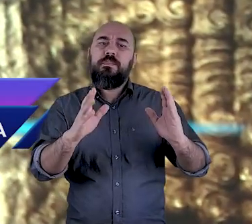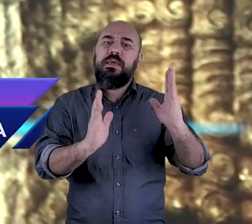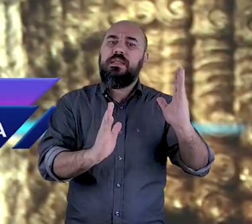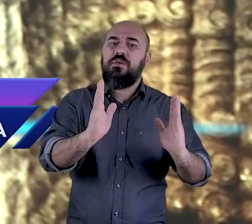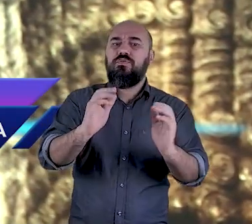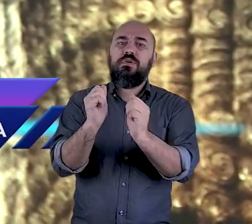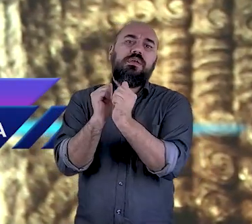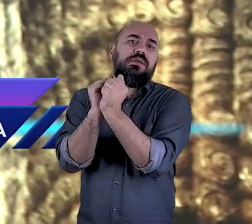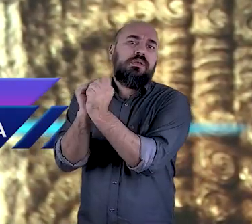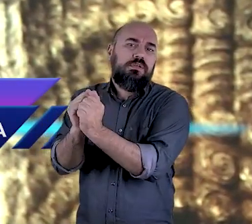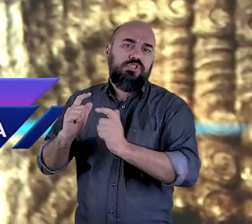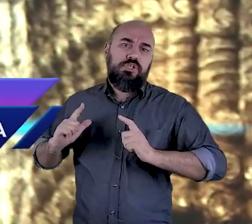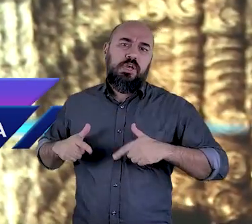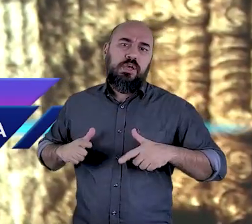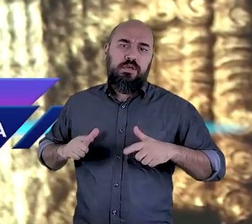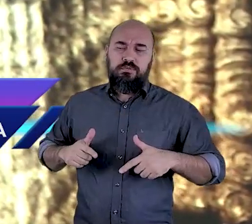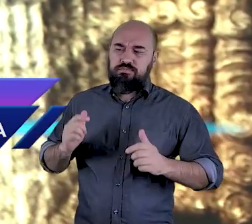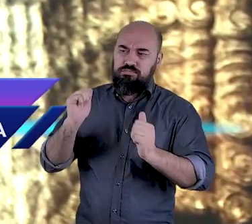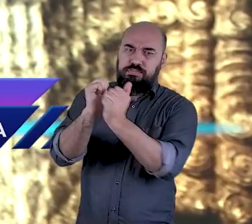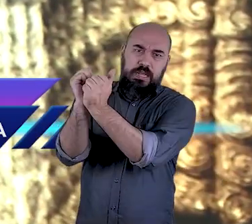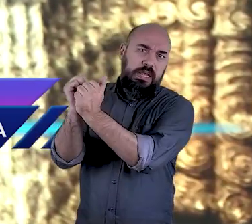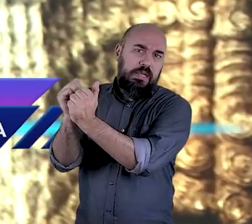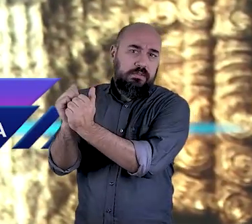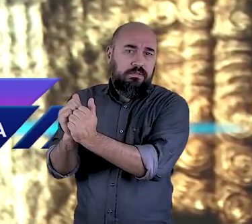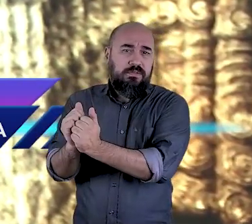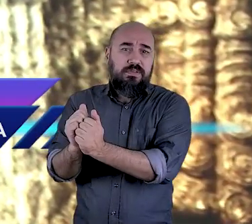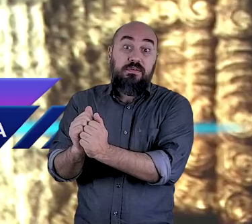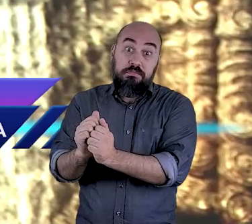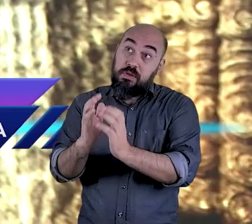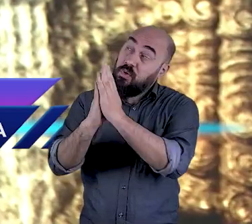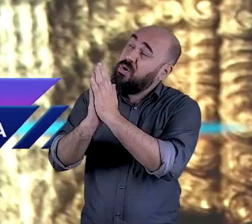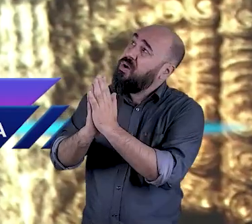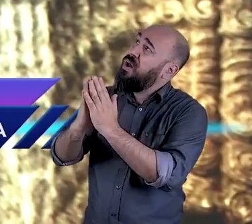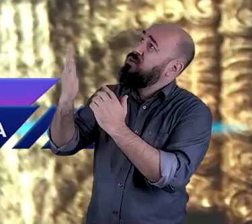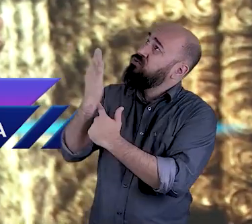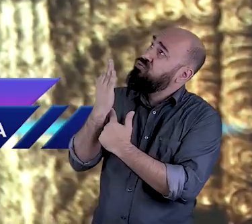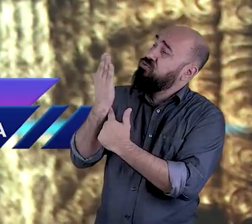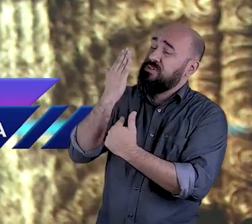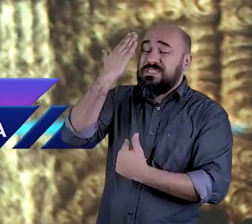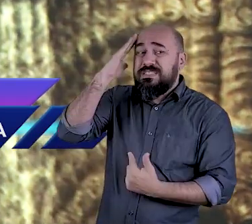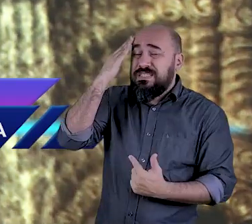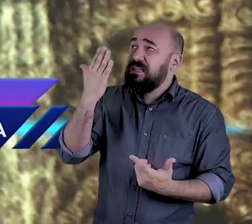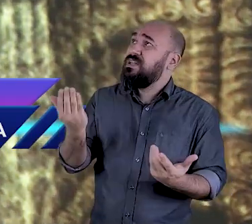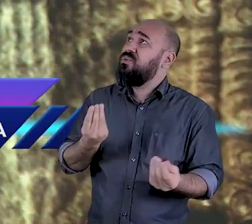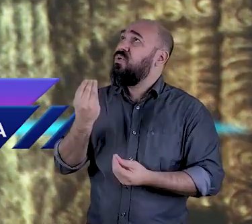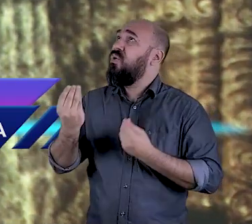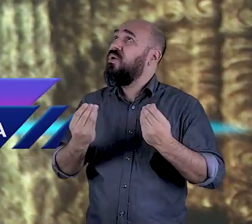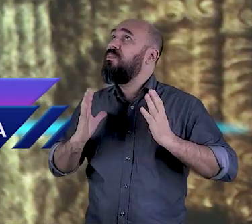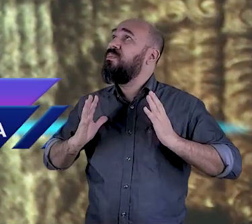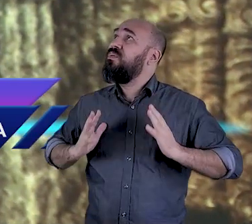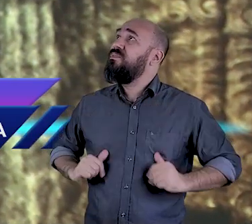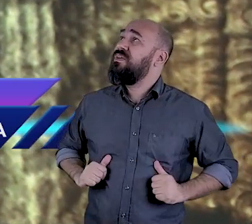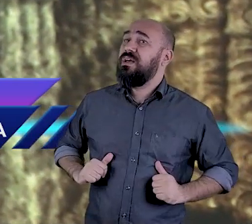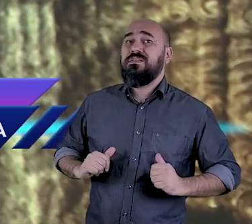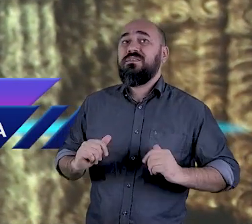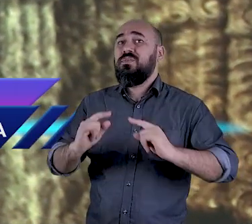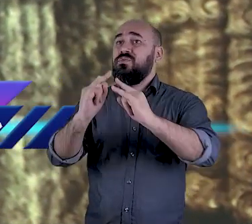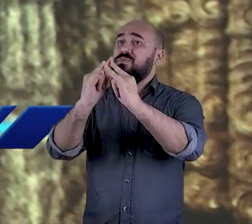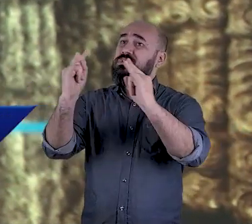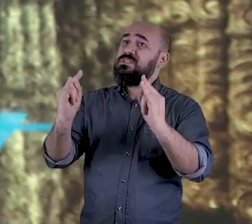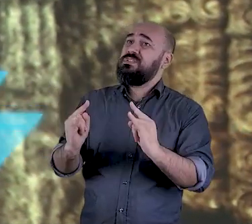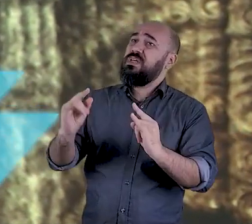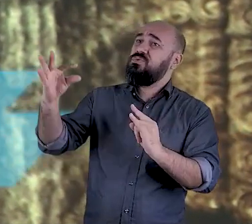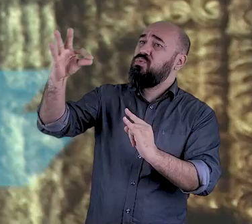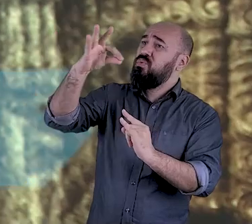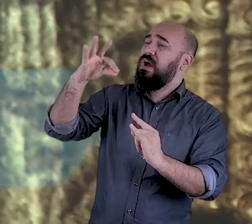pede a Deus que o ajude a entender o mistério sobre os judeus o cativeiro e a purificação do Santuário porque